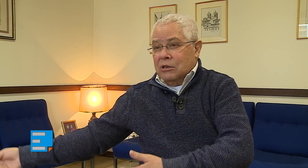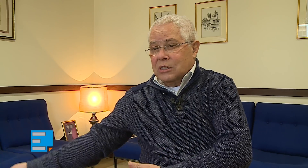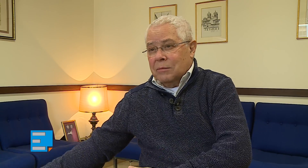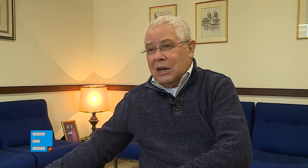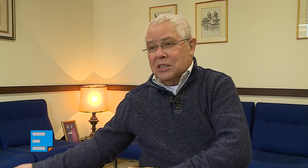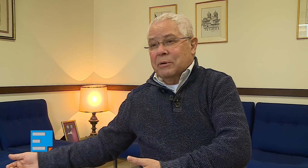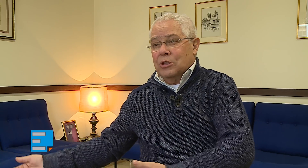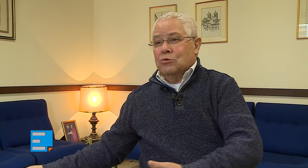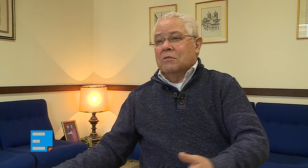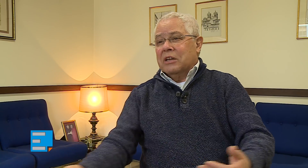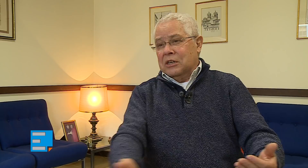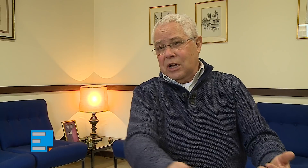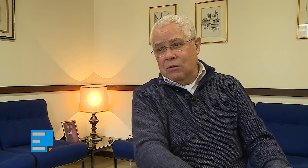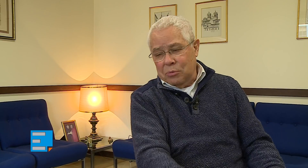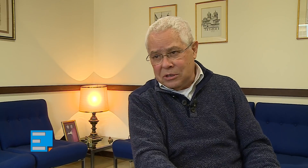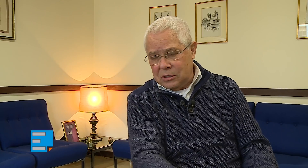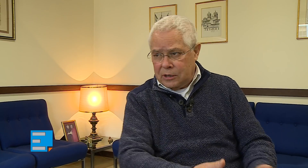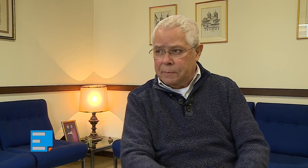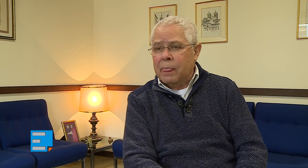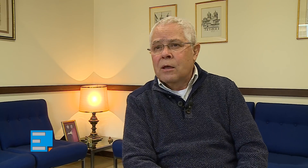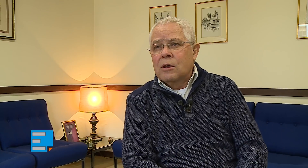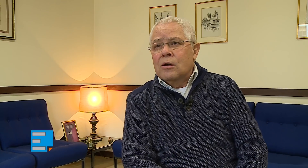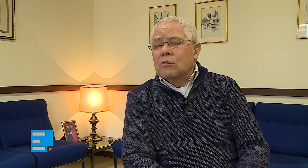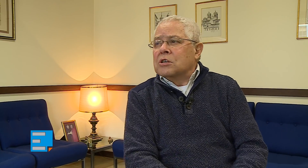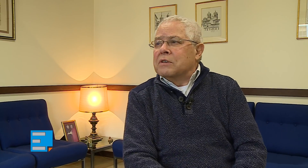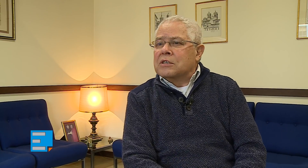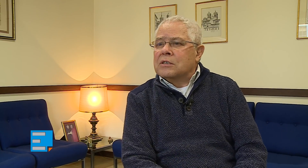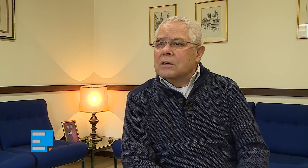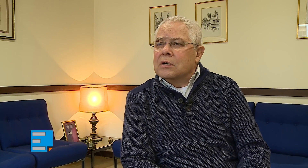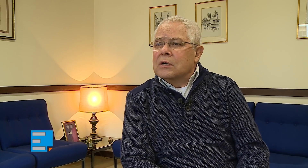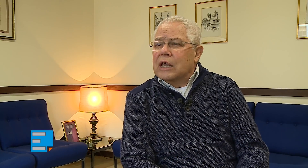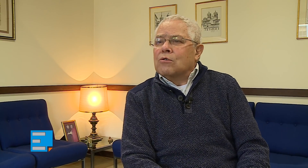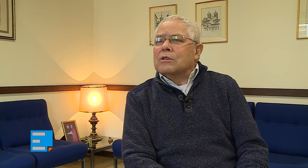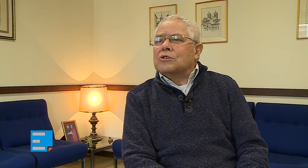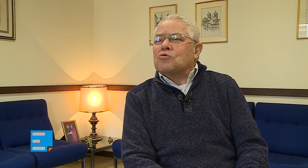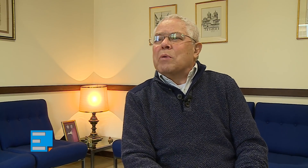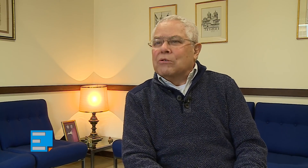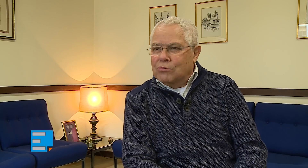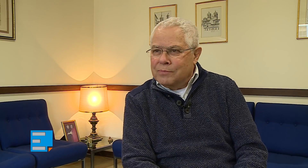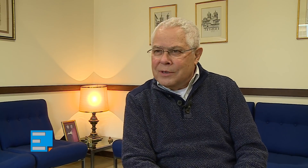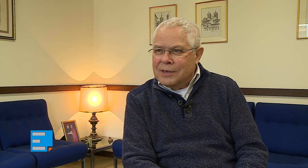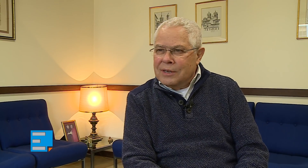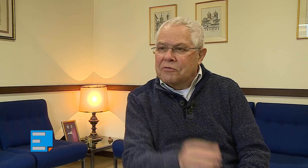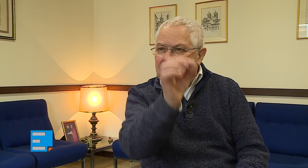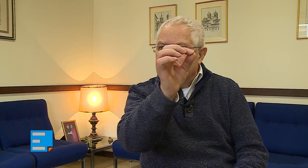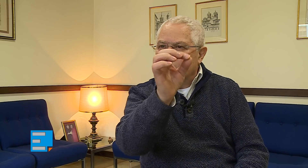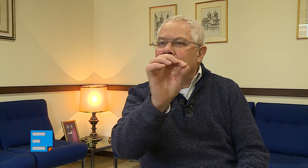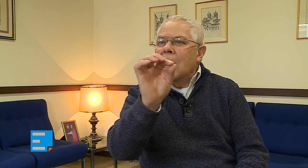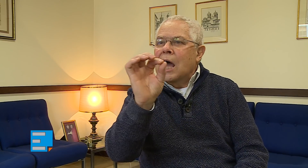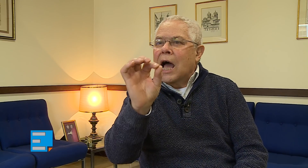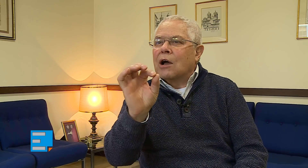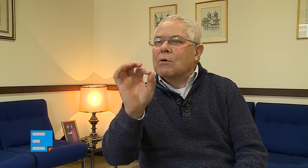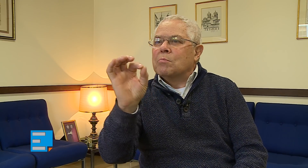a encostas à margem para que outro que venha já não a possa ter. Outras vezes encontra-se um banco,